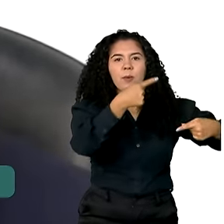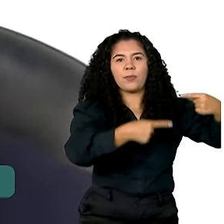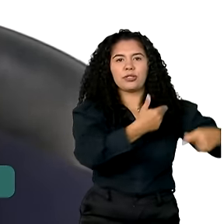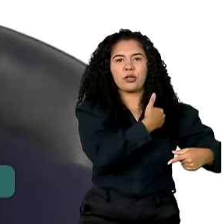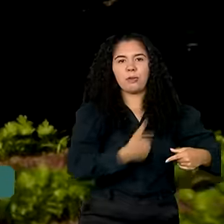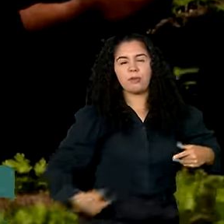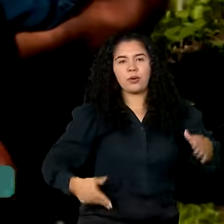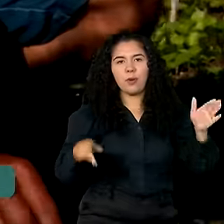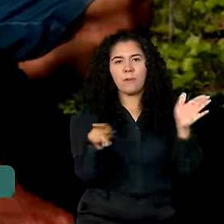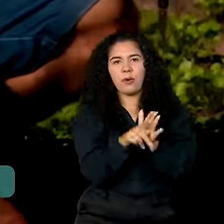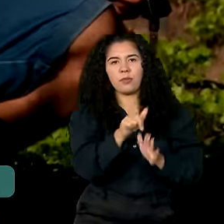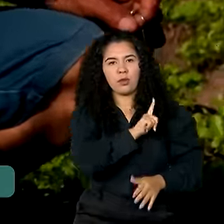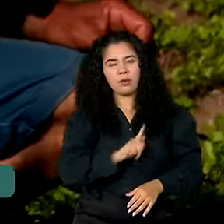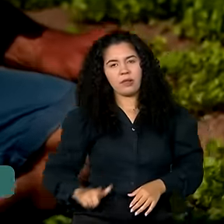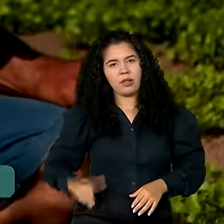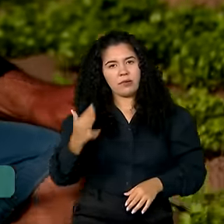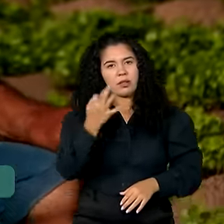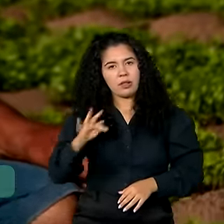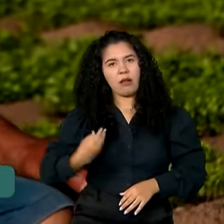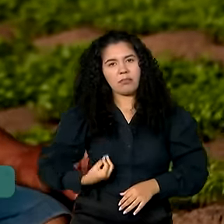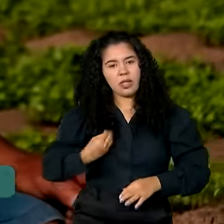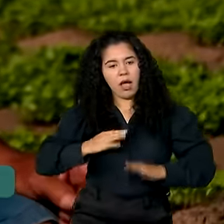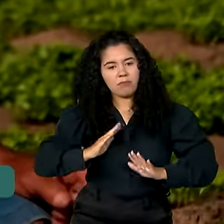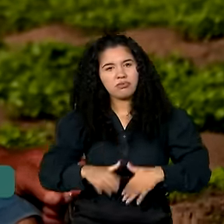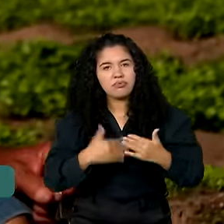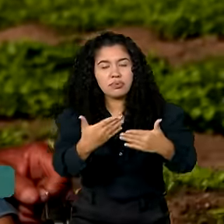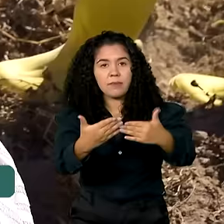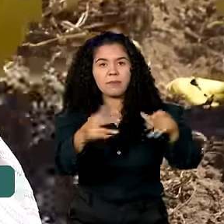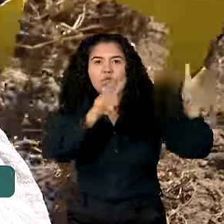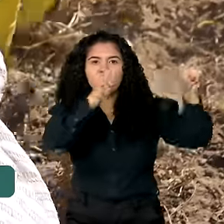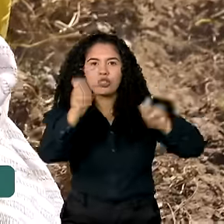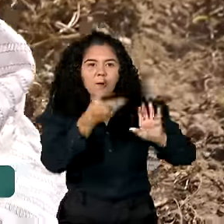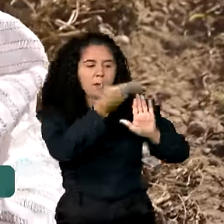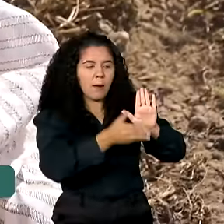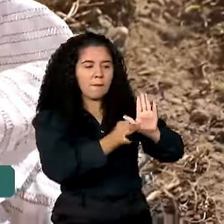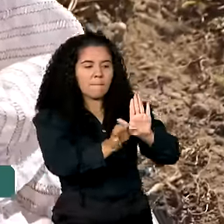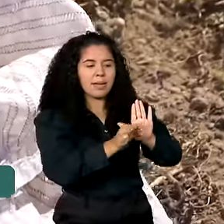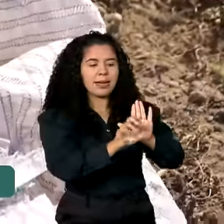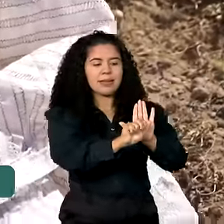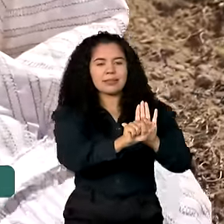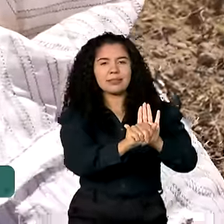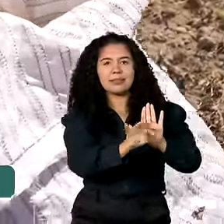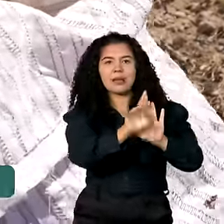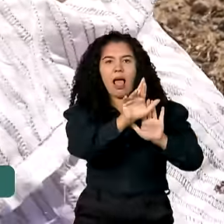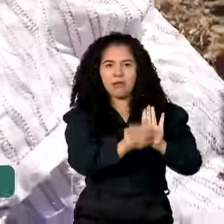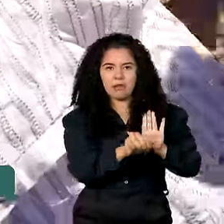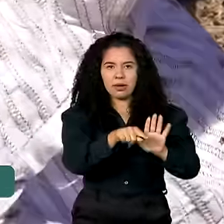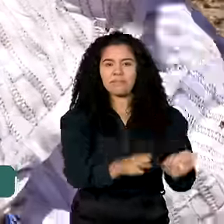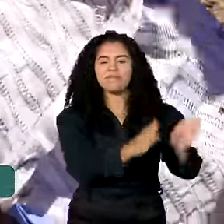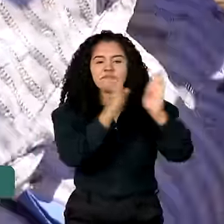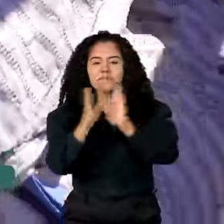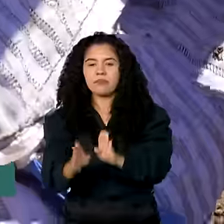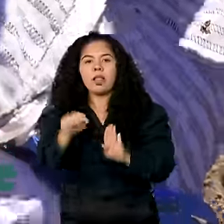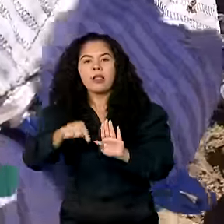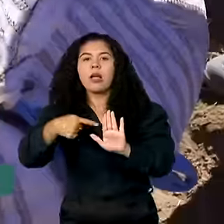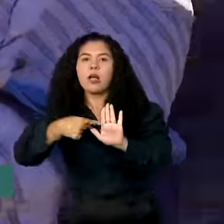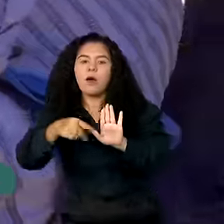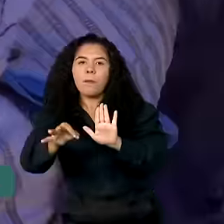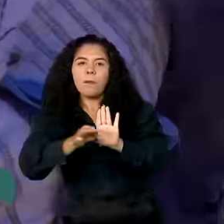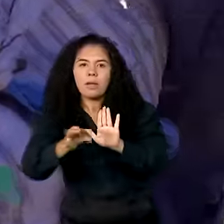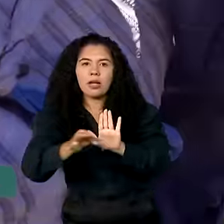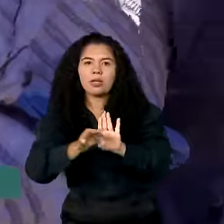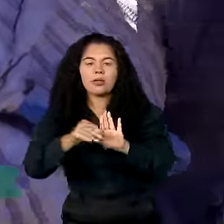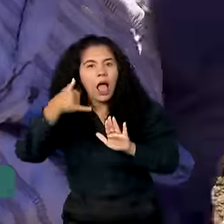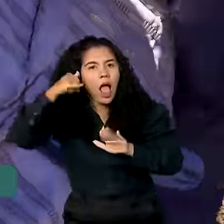governo federal está desenvolvendo. Desde o Plano Safra da Agricultura Familiar, que traz juros